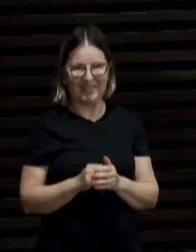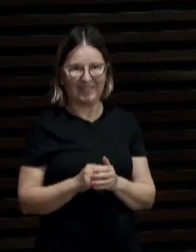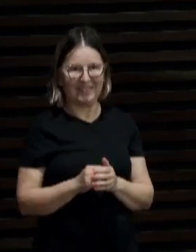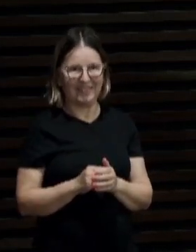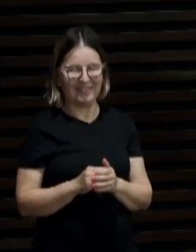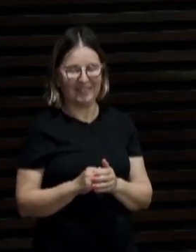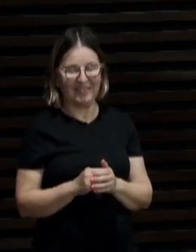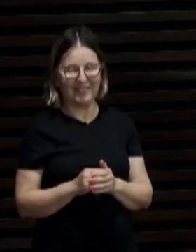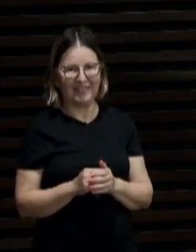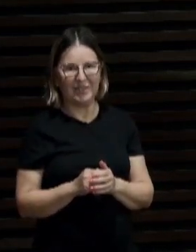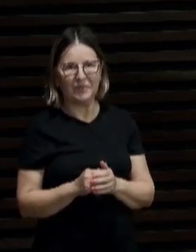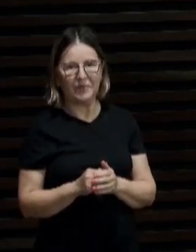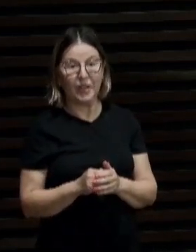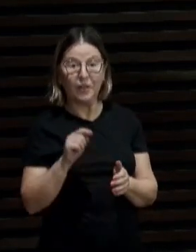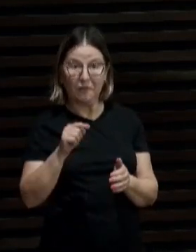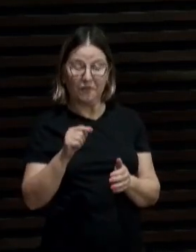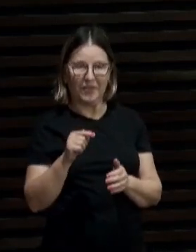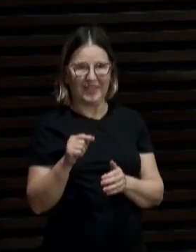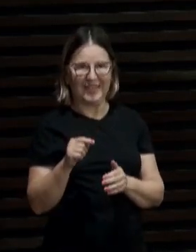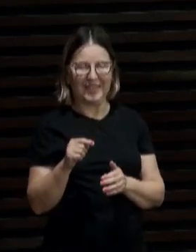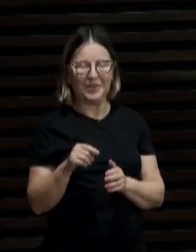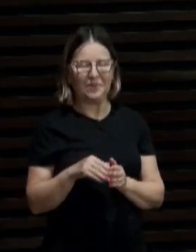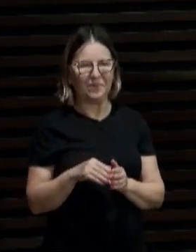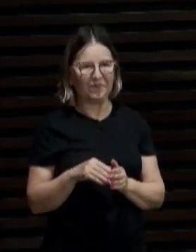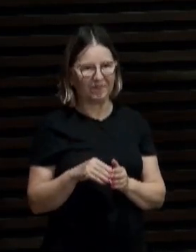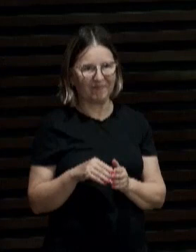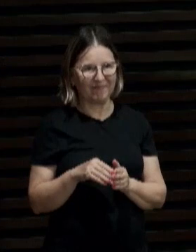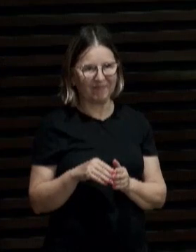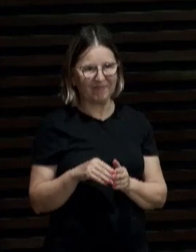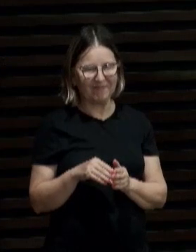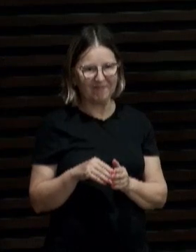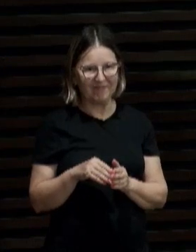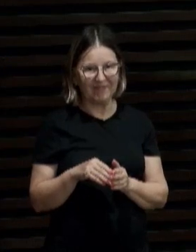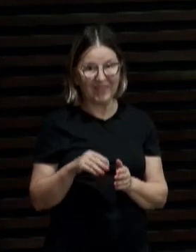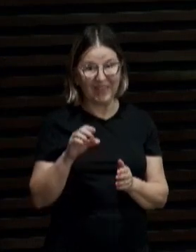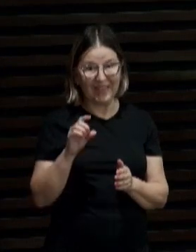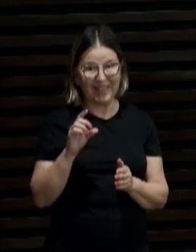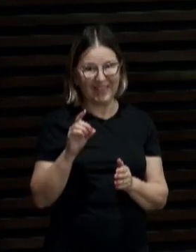Você irá impressionar a Deus, entre aspas, revestido de Cristo.